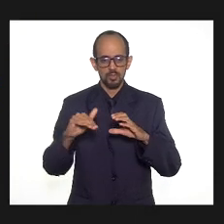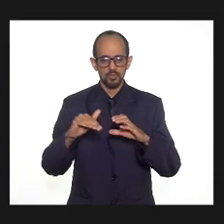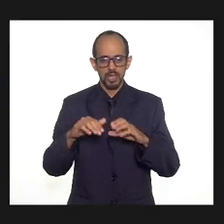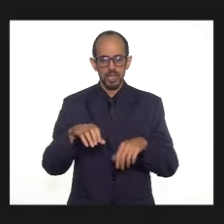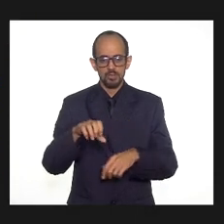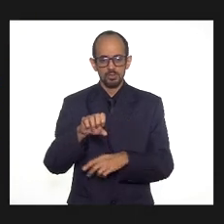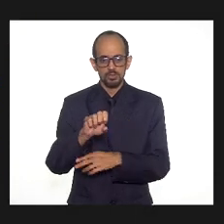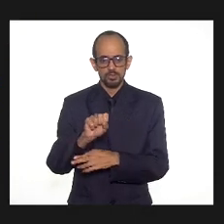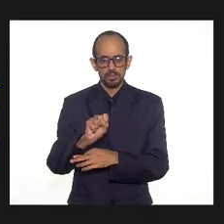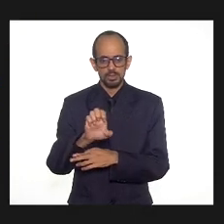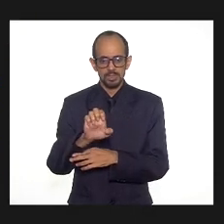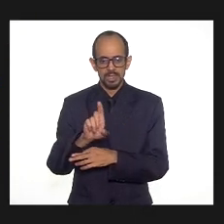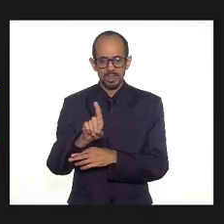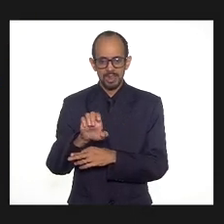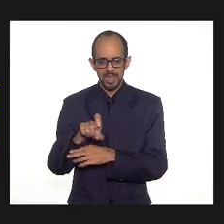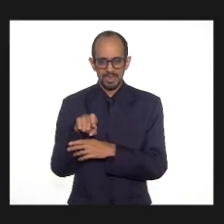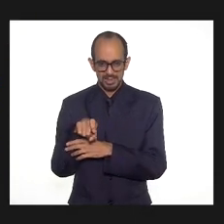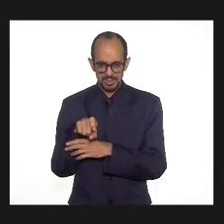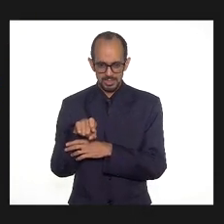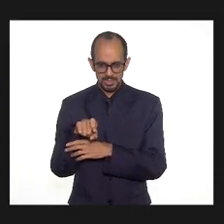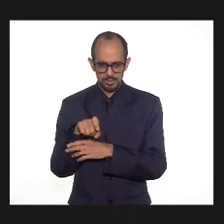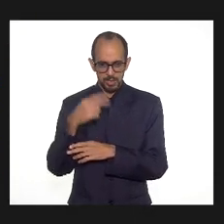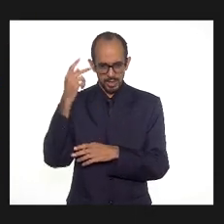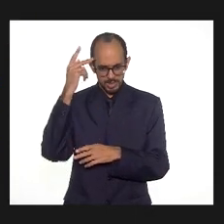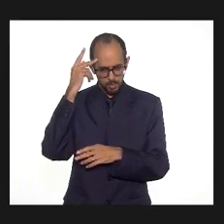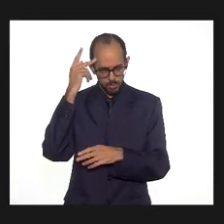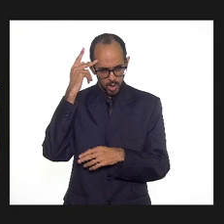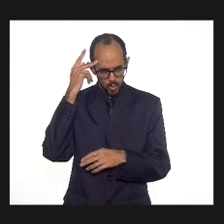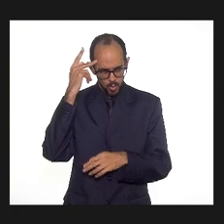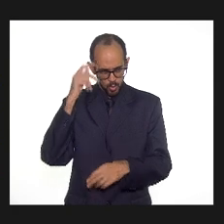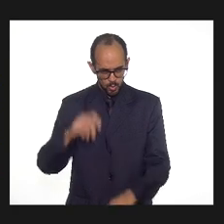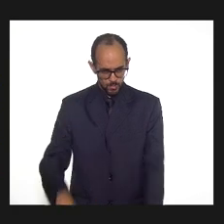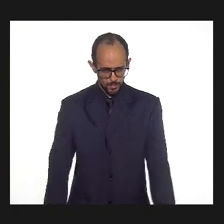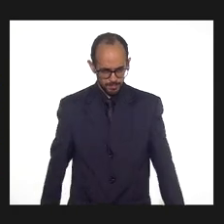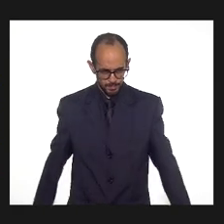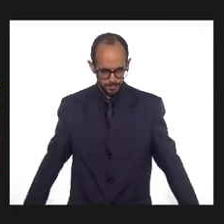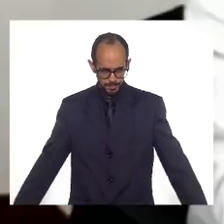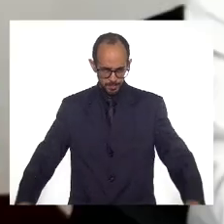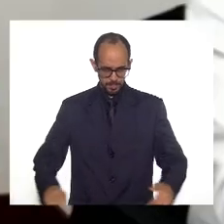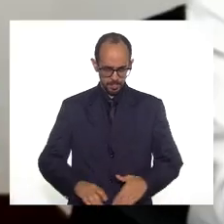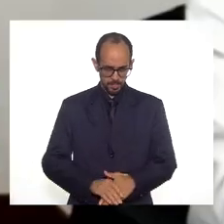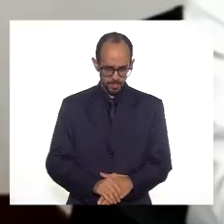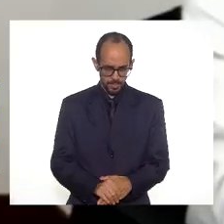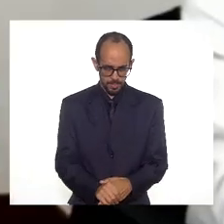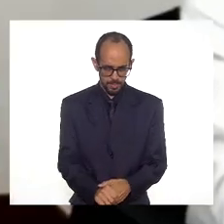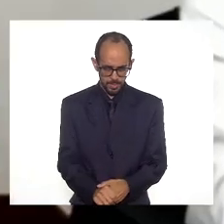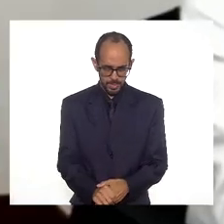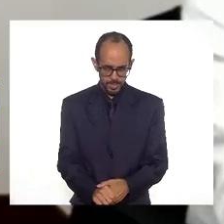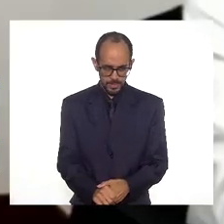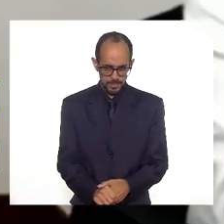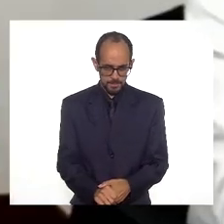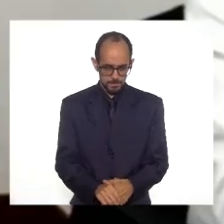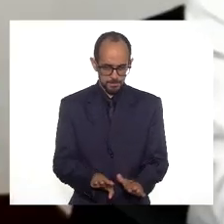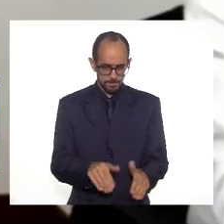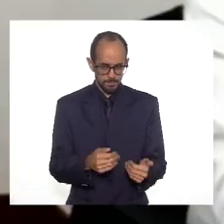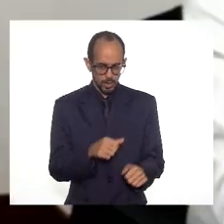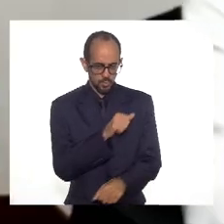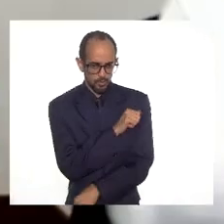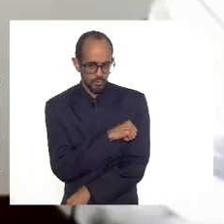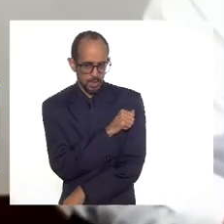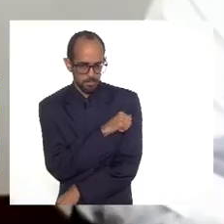SEDEX, que eu enviaria para o SEDEX para São Paulo. Para poder... Deputada enfermeira, já está na